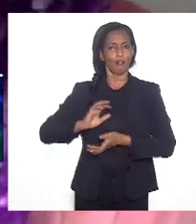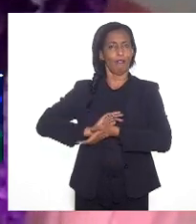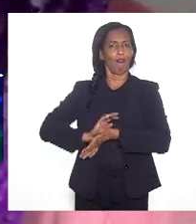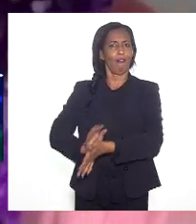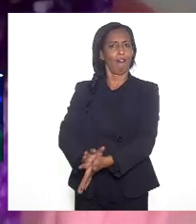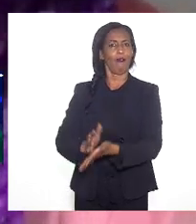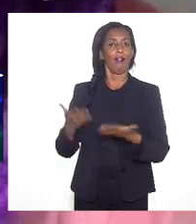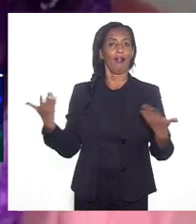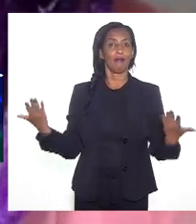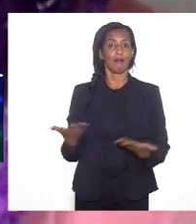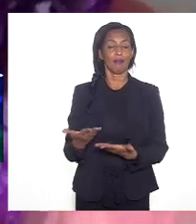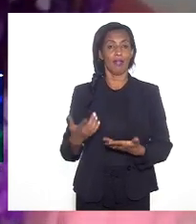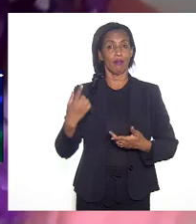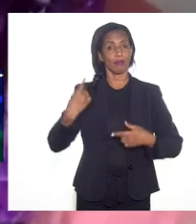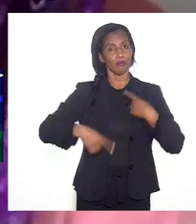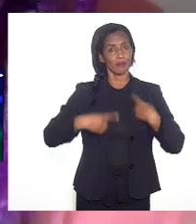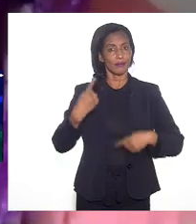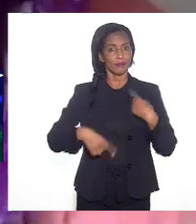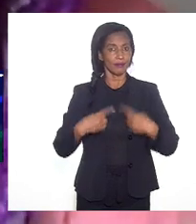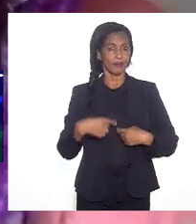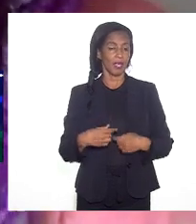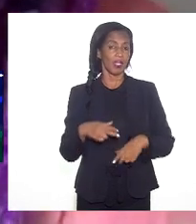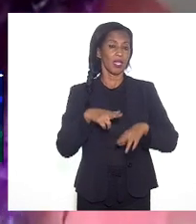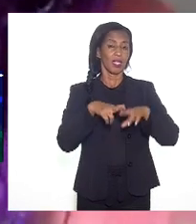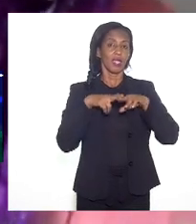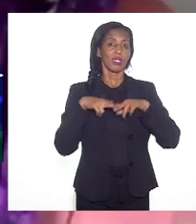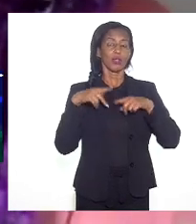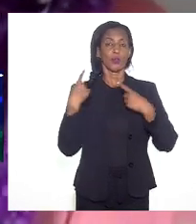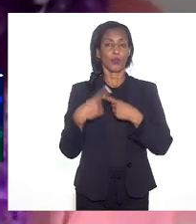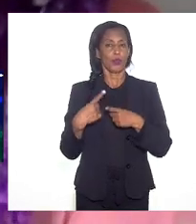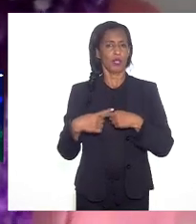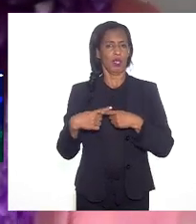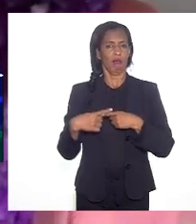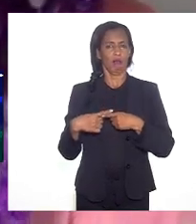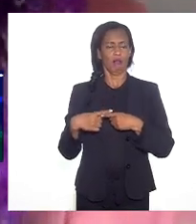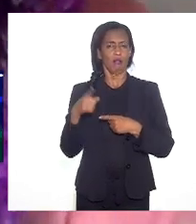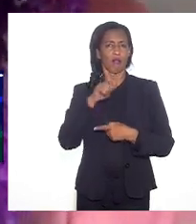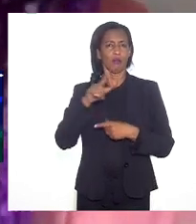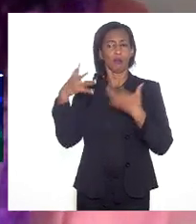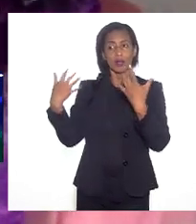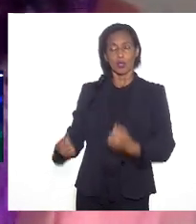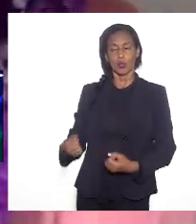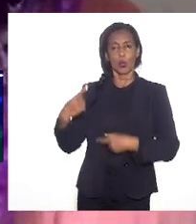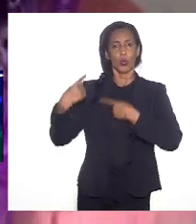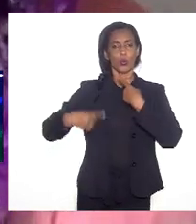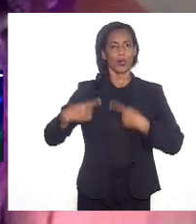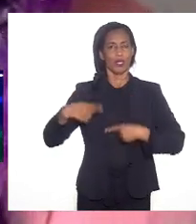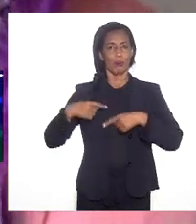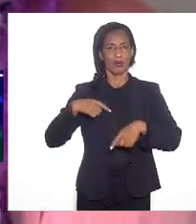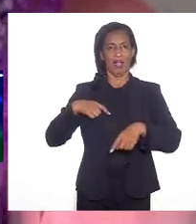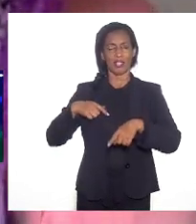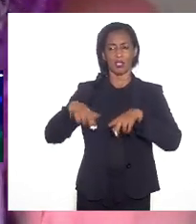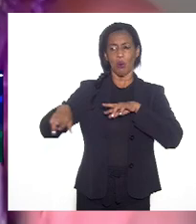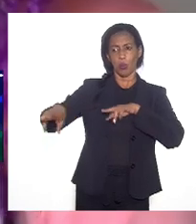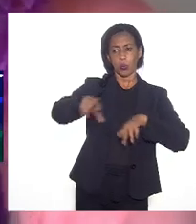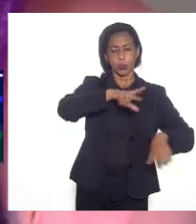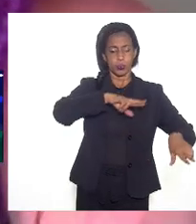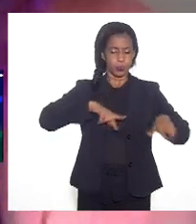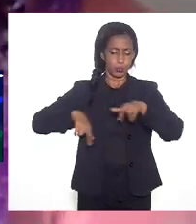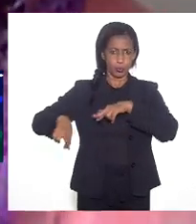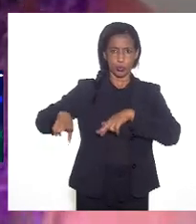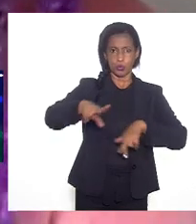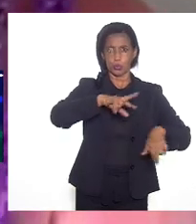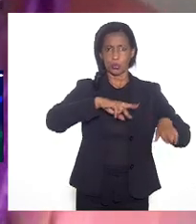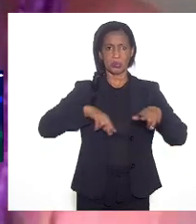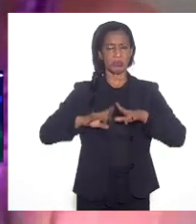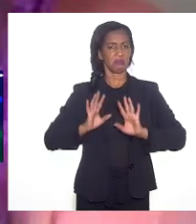votação desse projeto. Isso porque a gente não deixou o debate não circular entre nós, muito pelo contrário, fomos